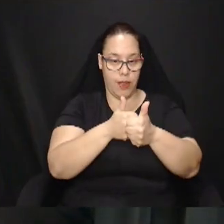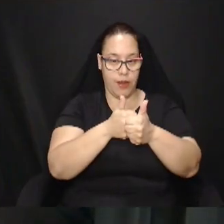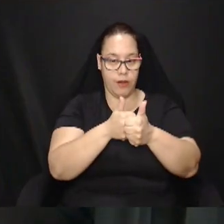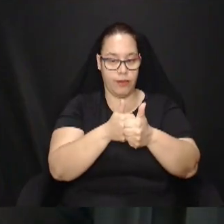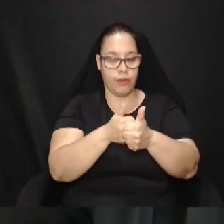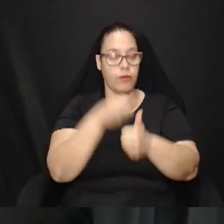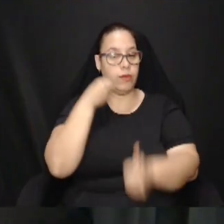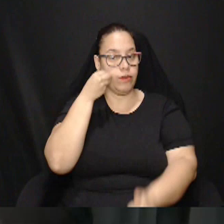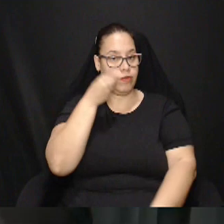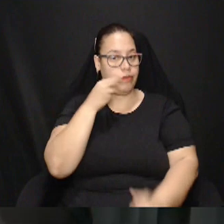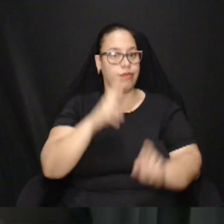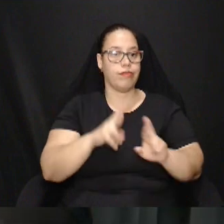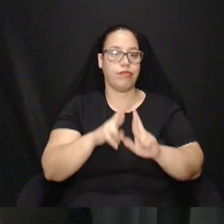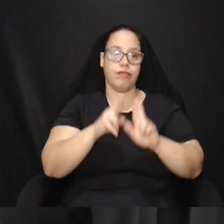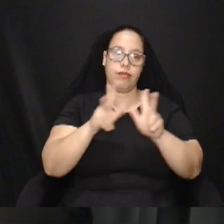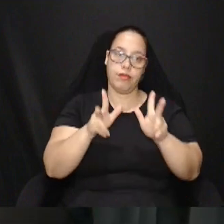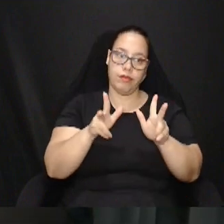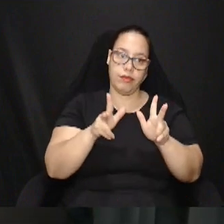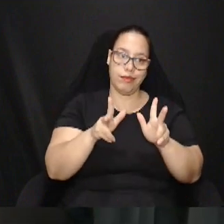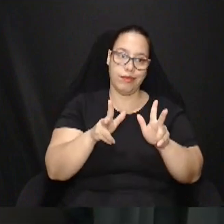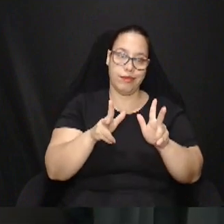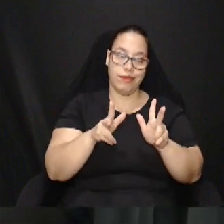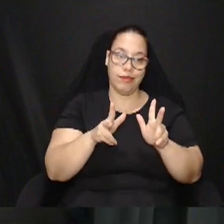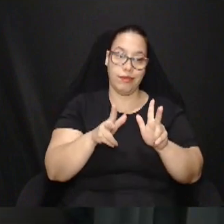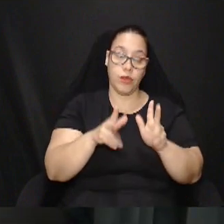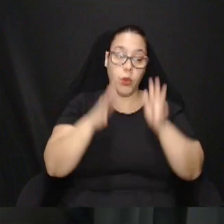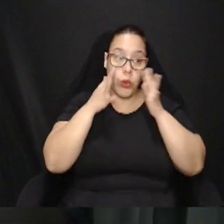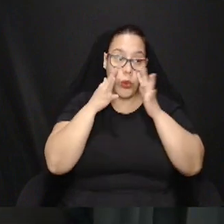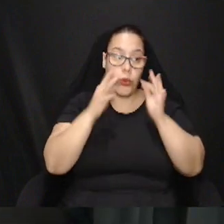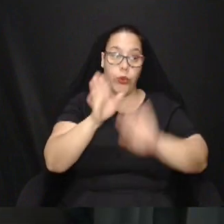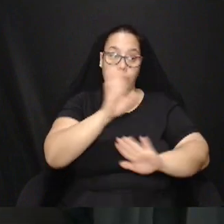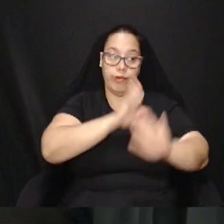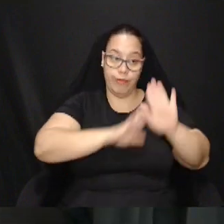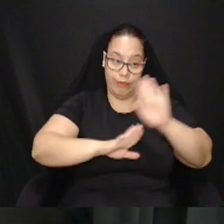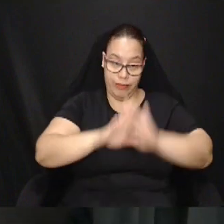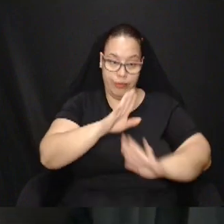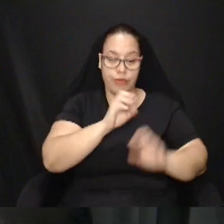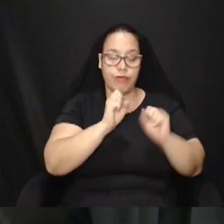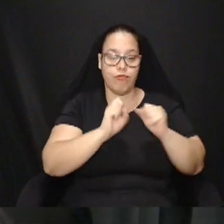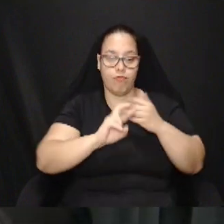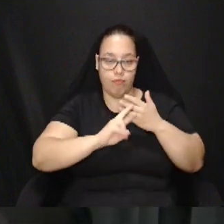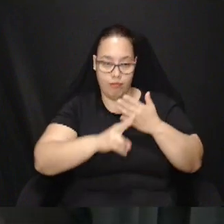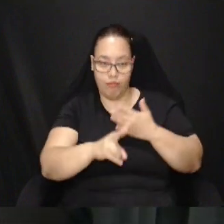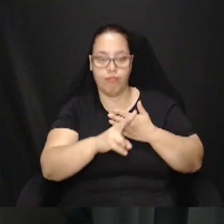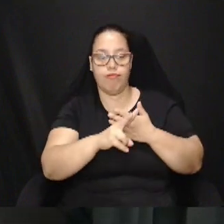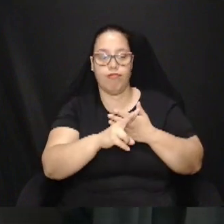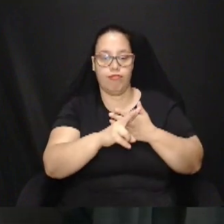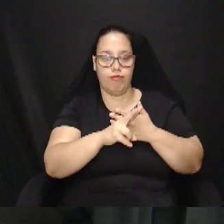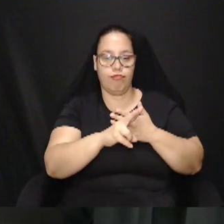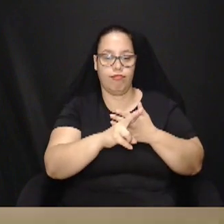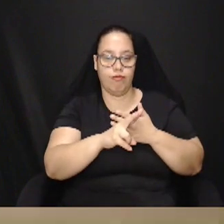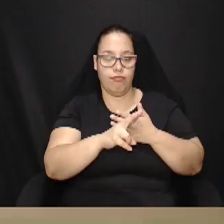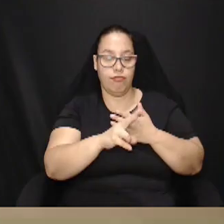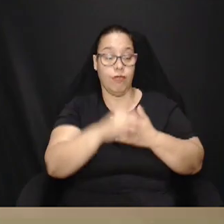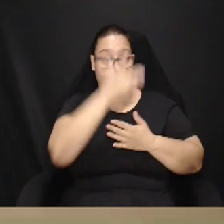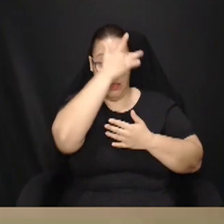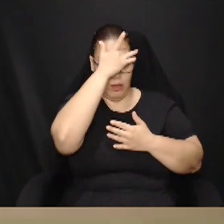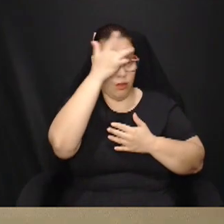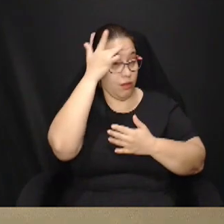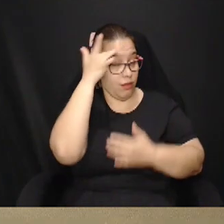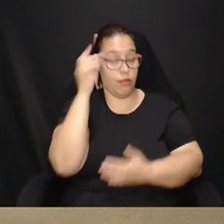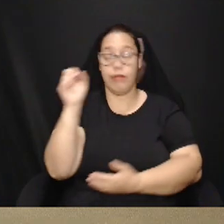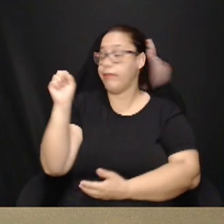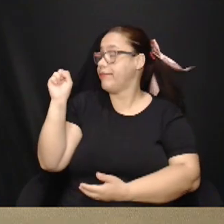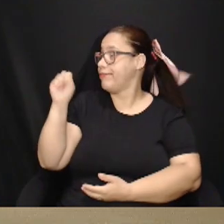forma diferente, mas que se não olhado com atenção e com cuidado, podem implicar significativamente em termos de saúde mental. Exatamente,